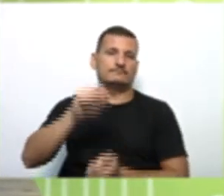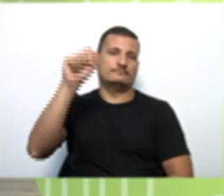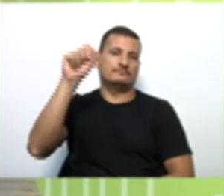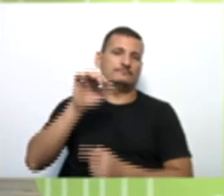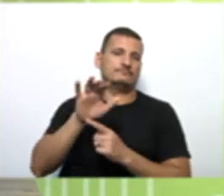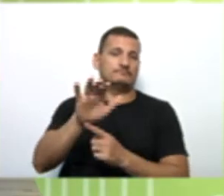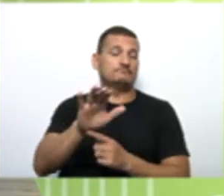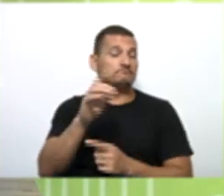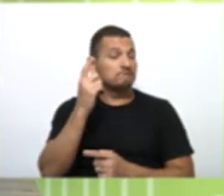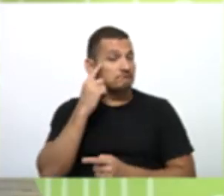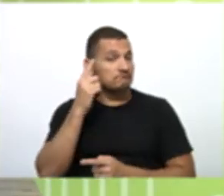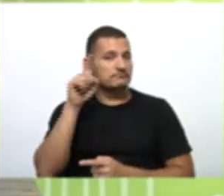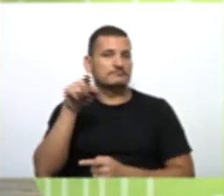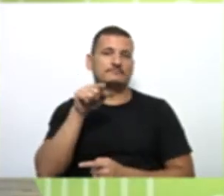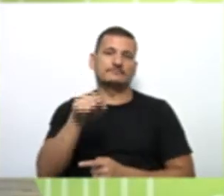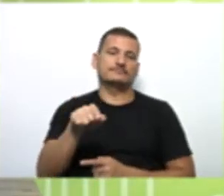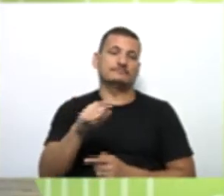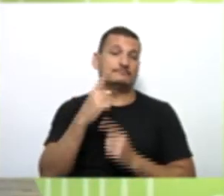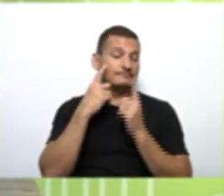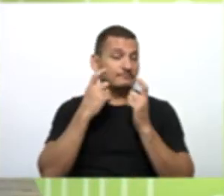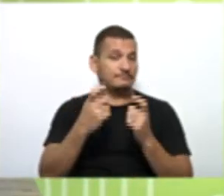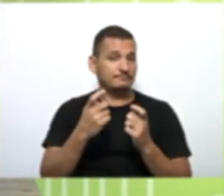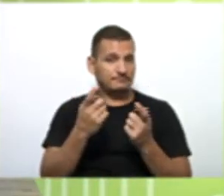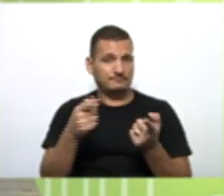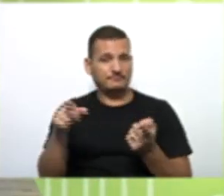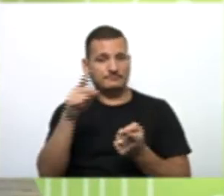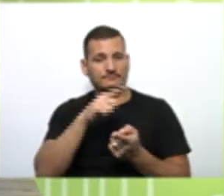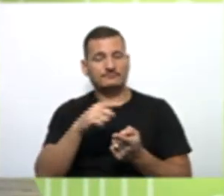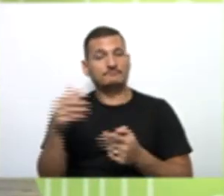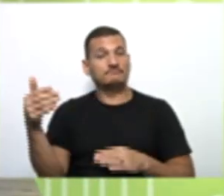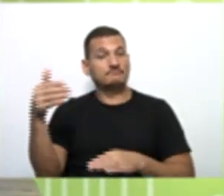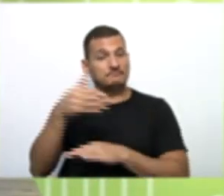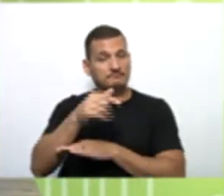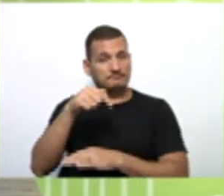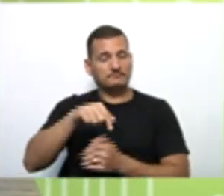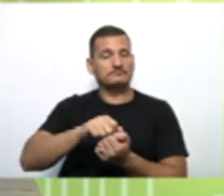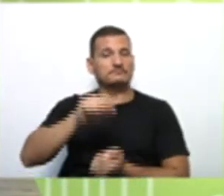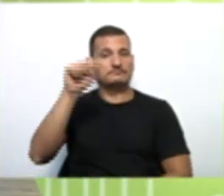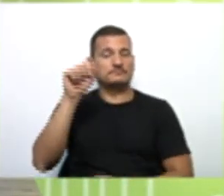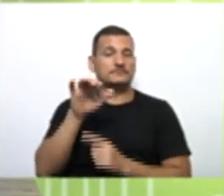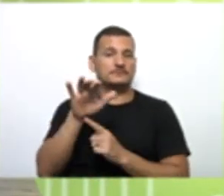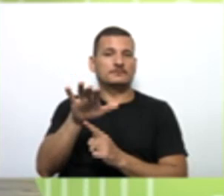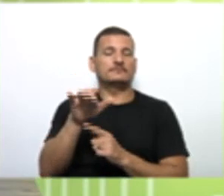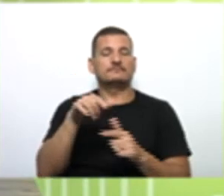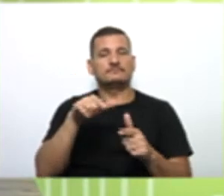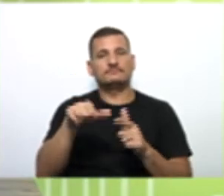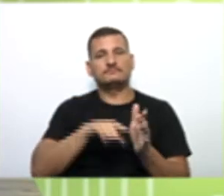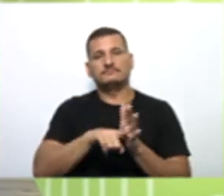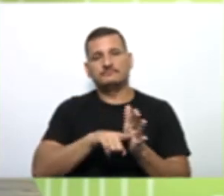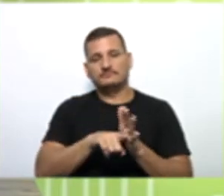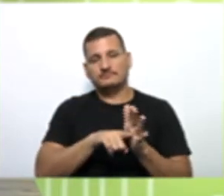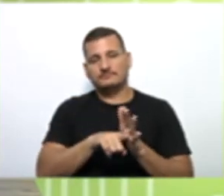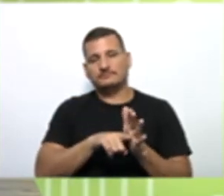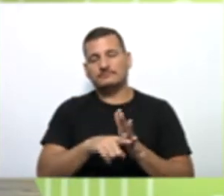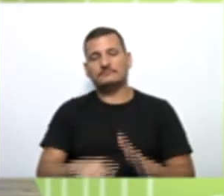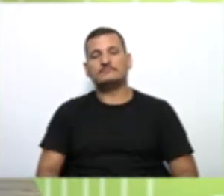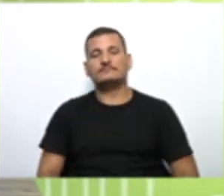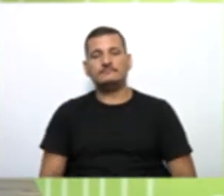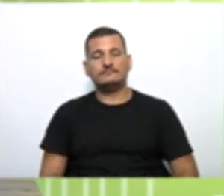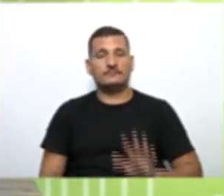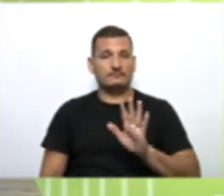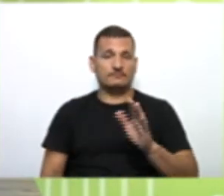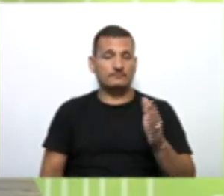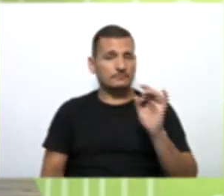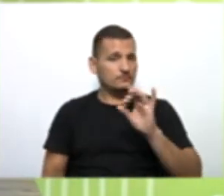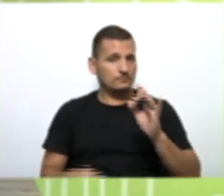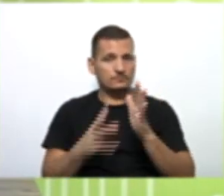olha, vai ser muito interessante vocês virem aqui, de repente, apresentar o resultado dessa pesquisa. Mas é só a construção